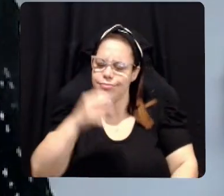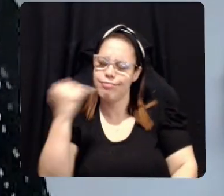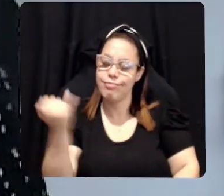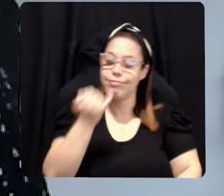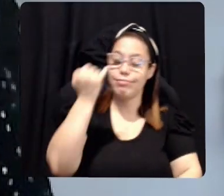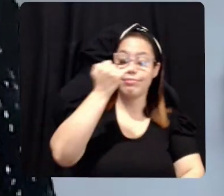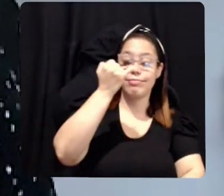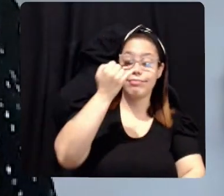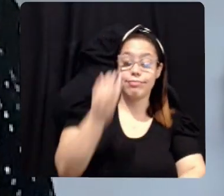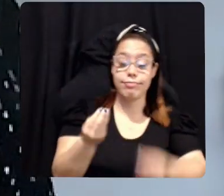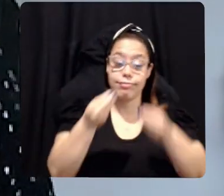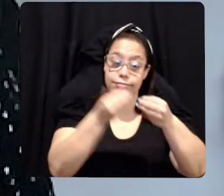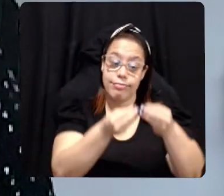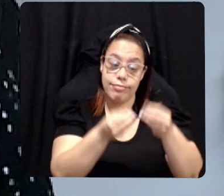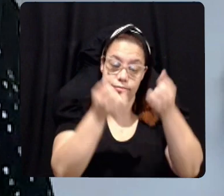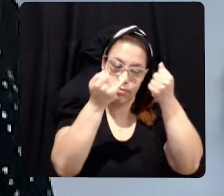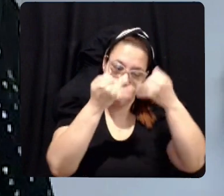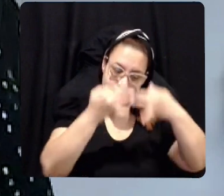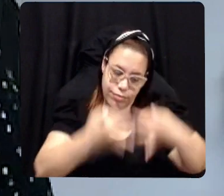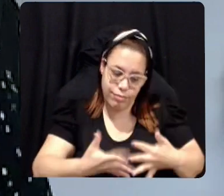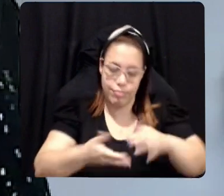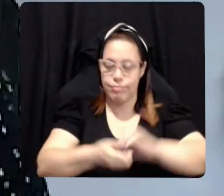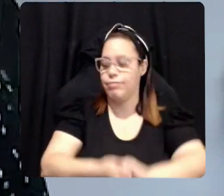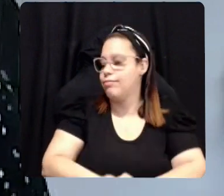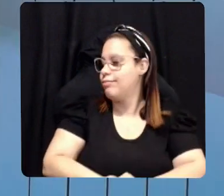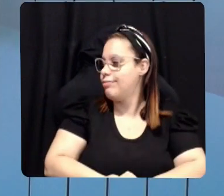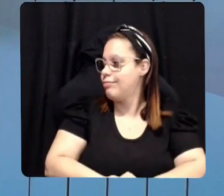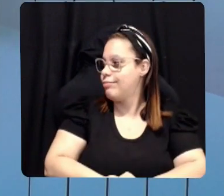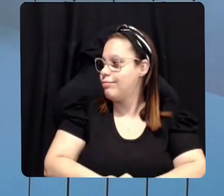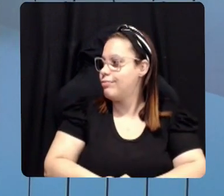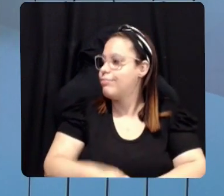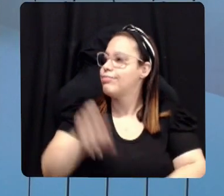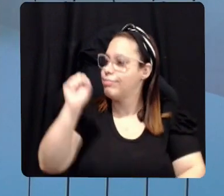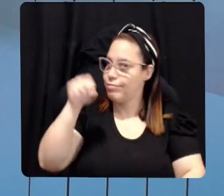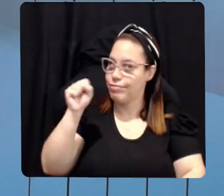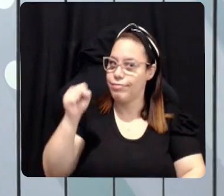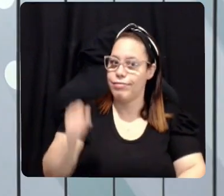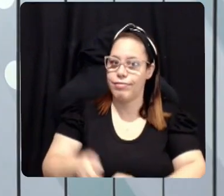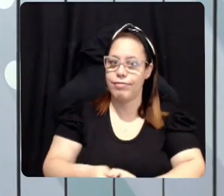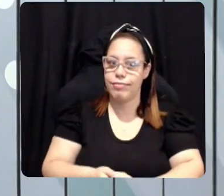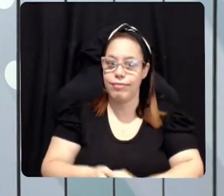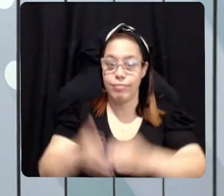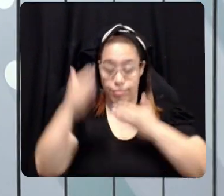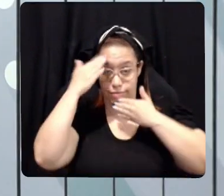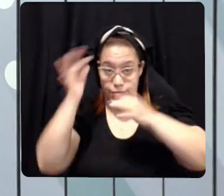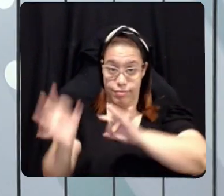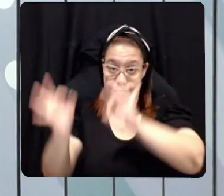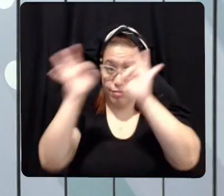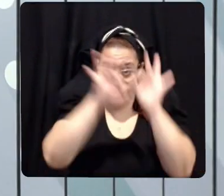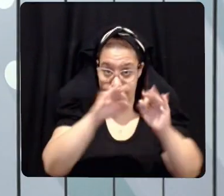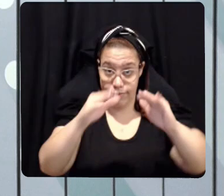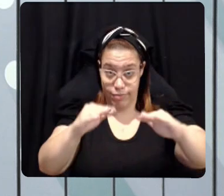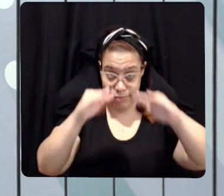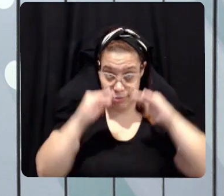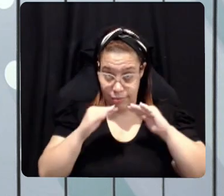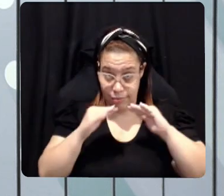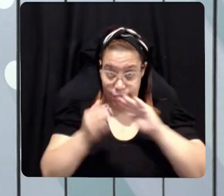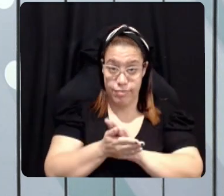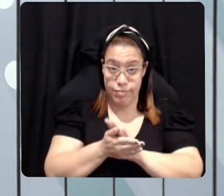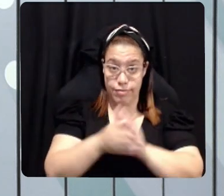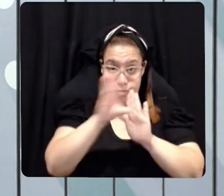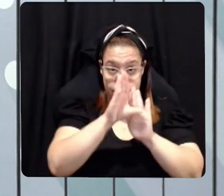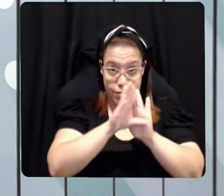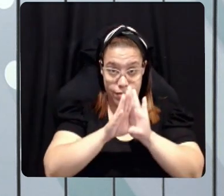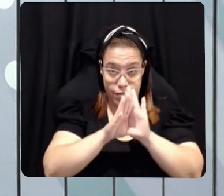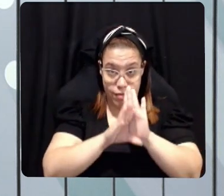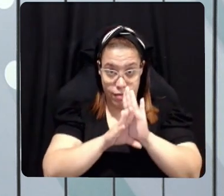sempre importante a gente trazer esses esclarecimentos. Com certeza. Obrigada também pela sua companhia. Você